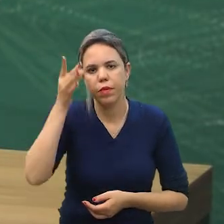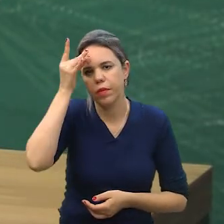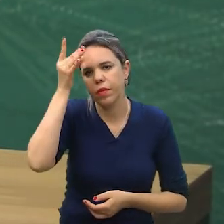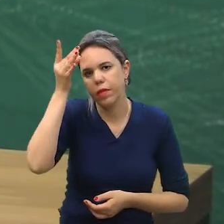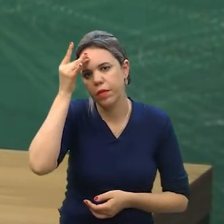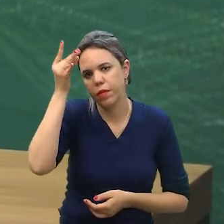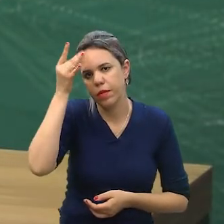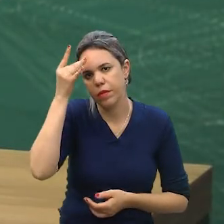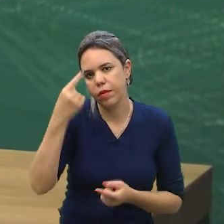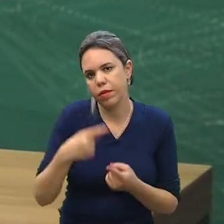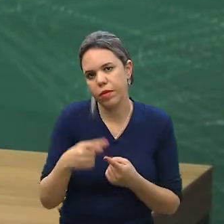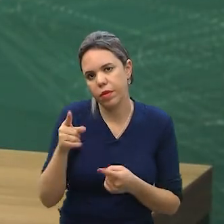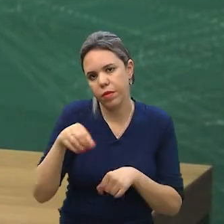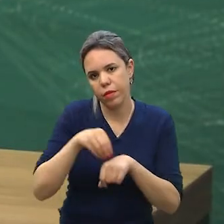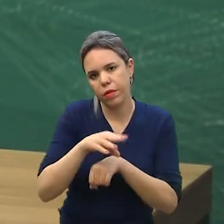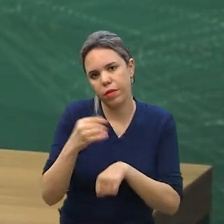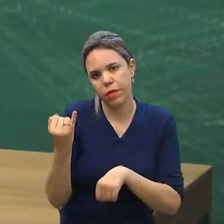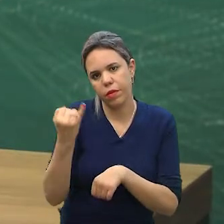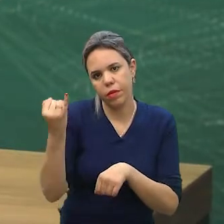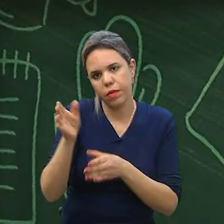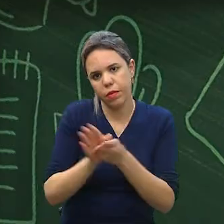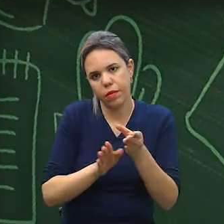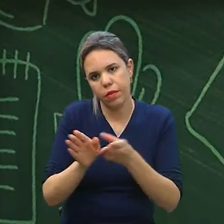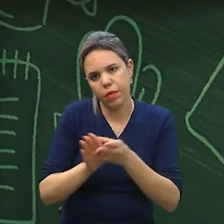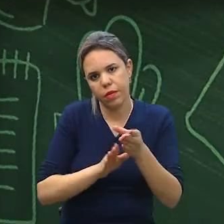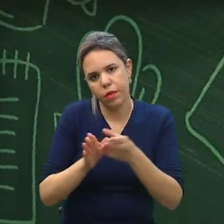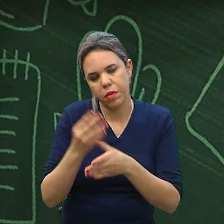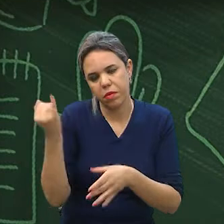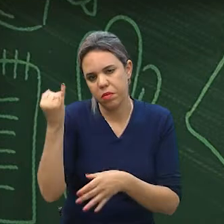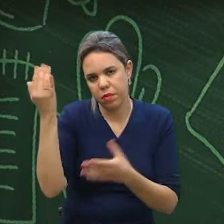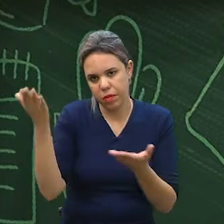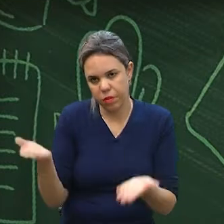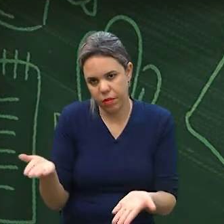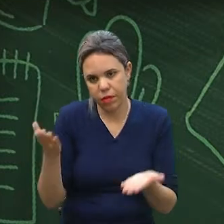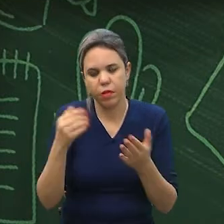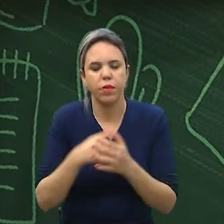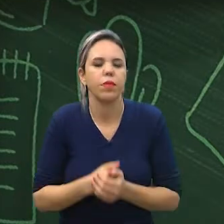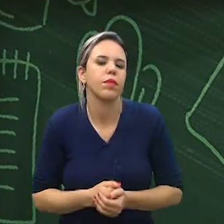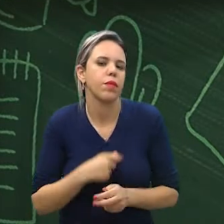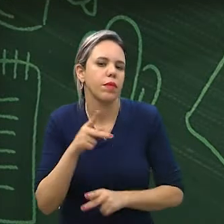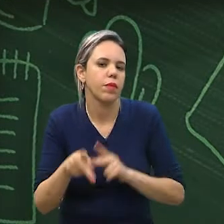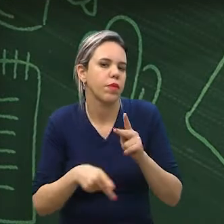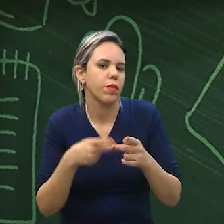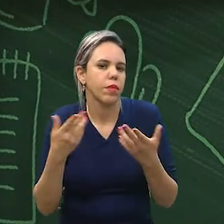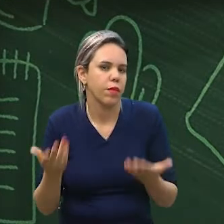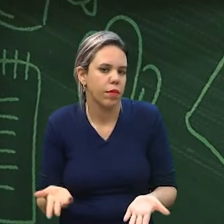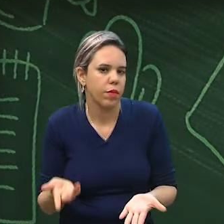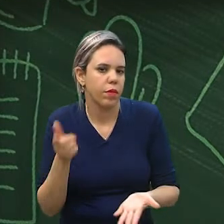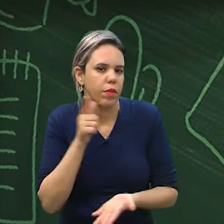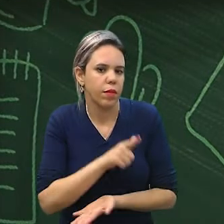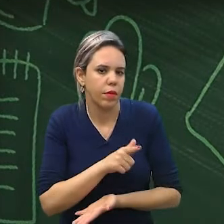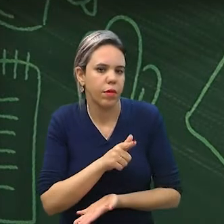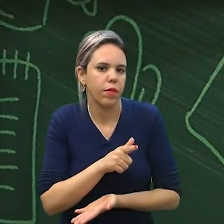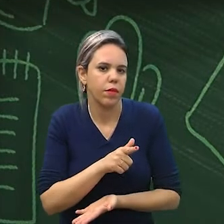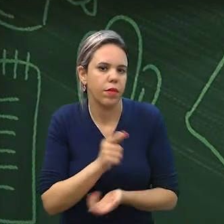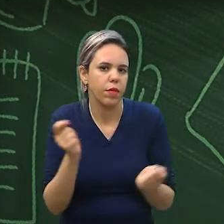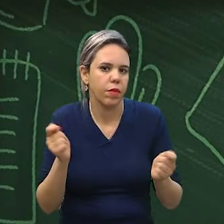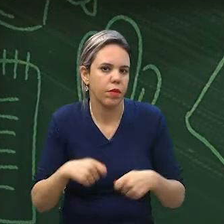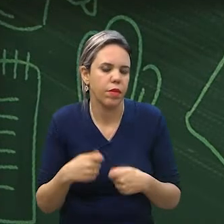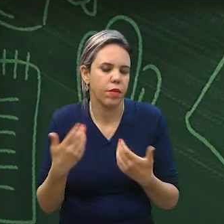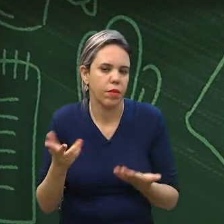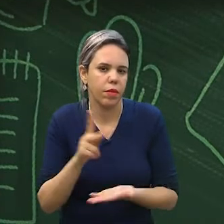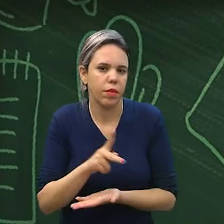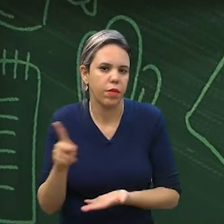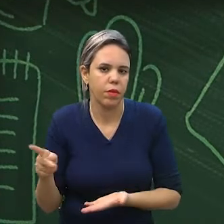proveito, porque são dicas, são orientações extremamente importantes aí para o pessoal conseguir se dar bem,